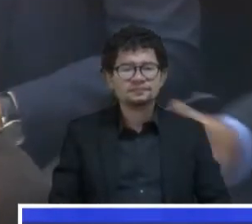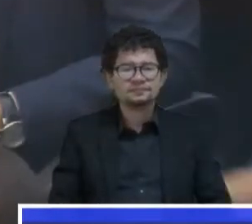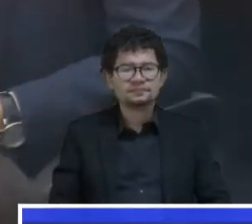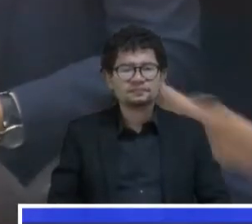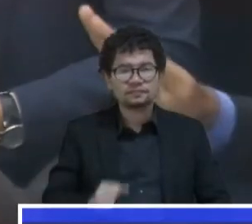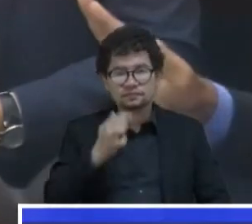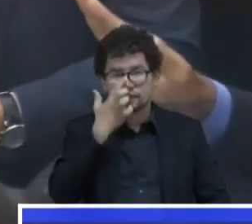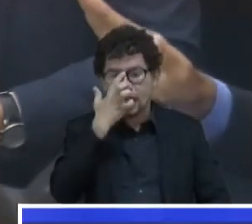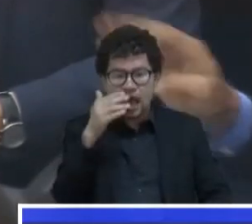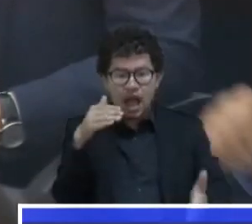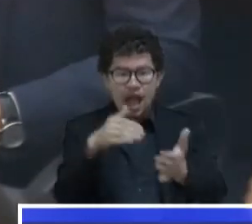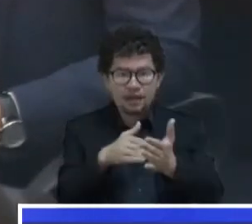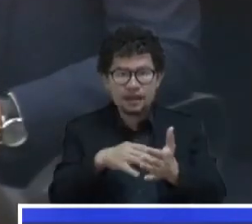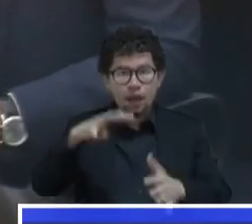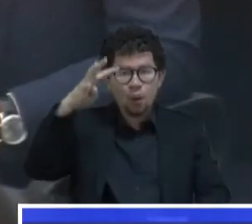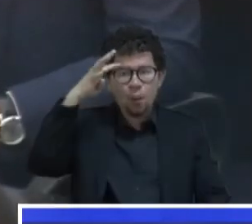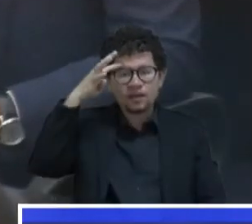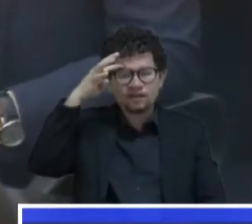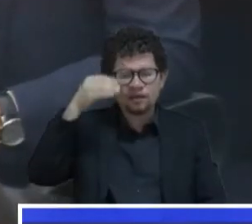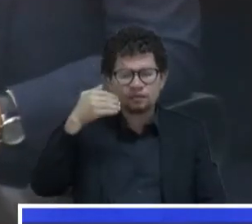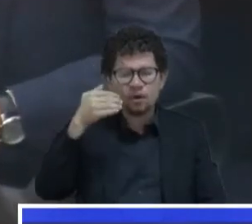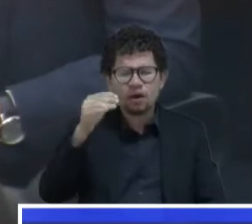mês, fechou.